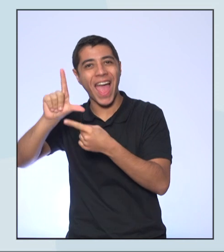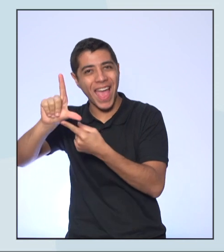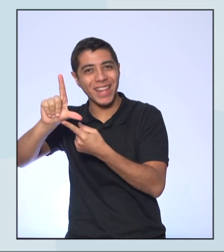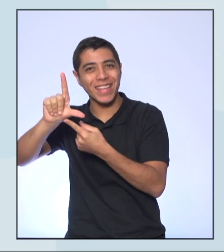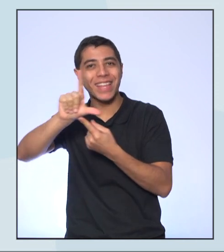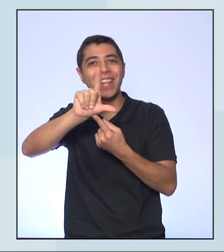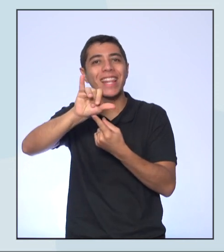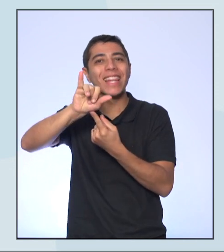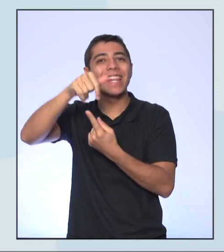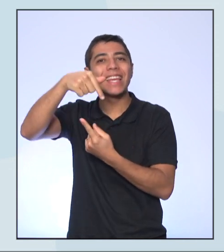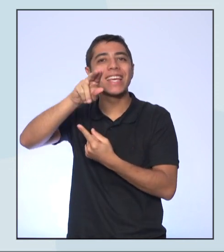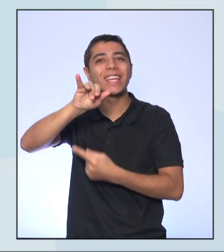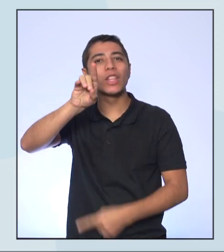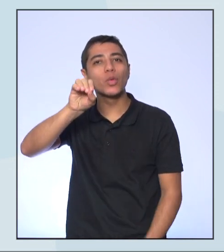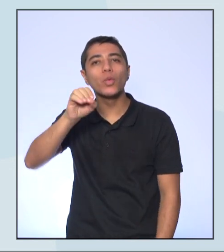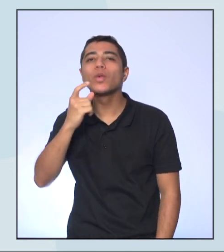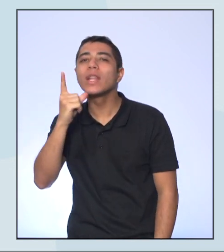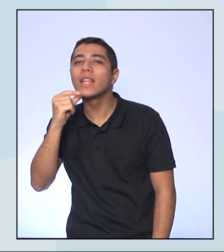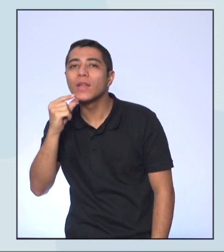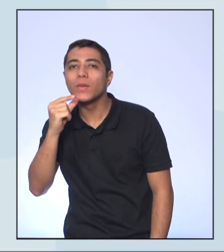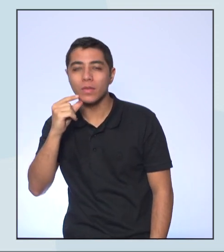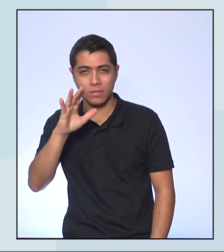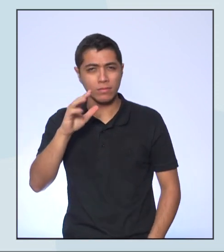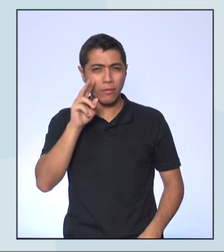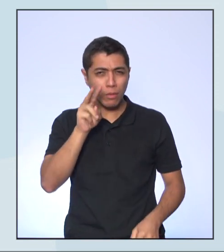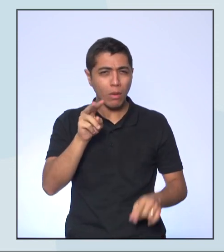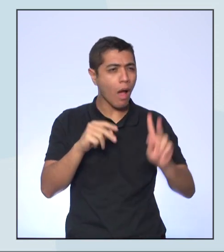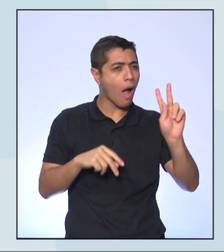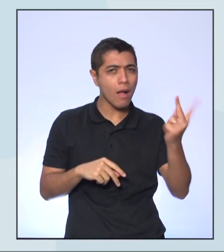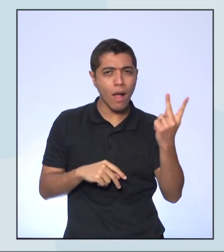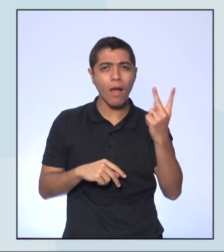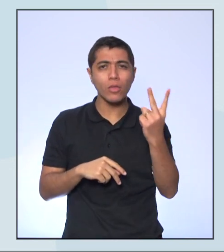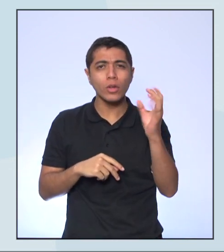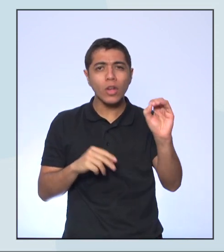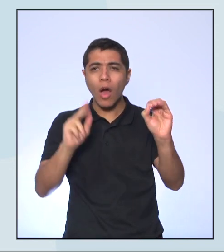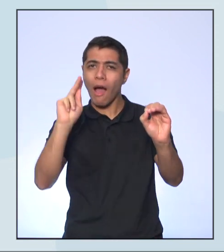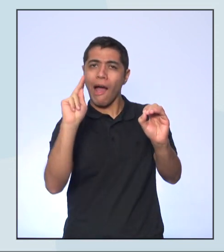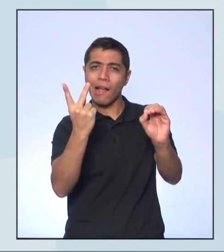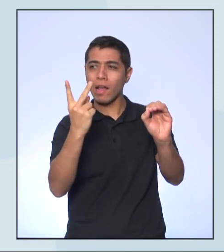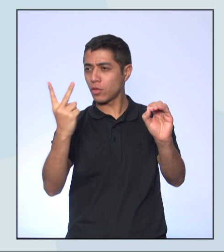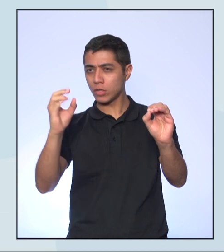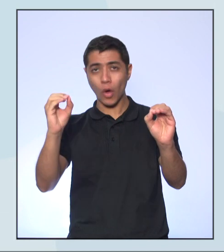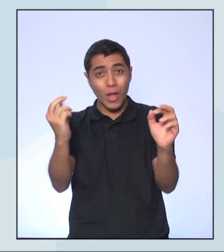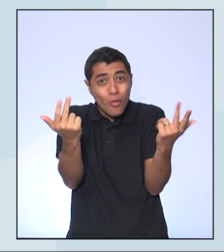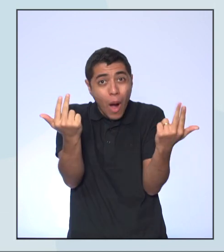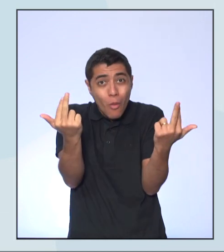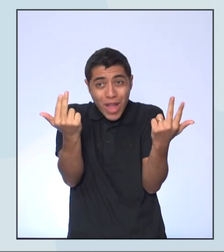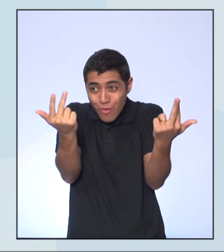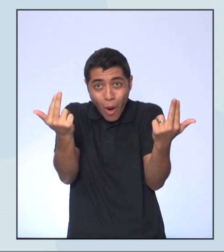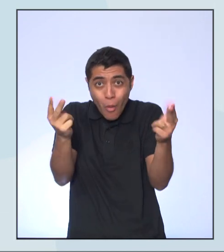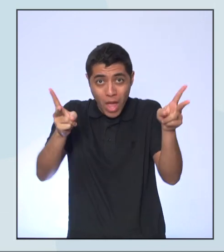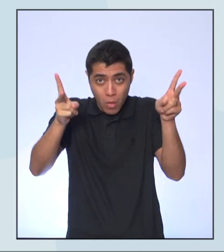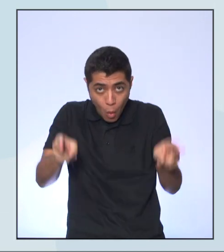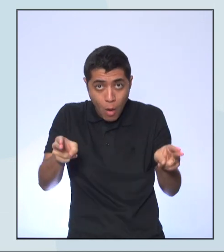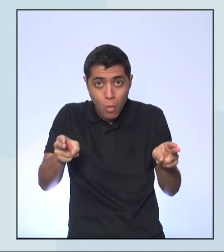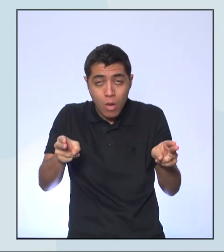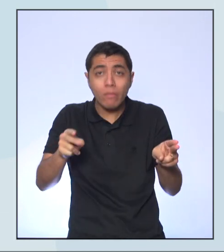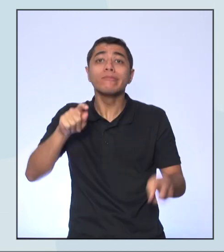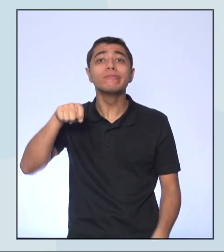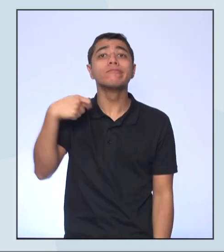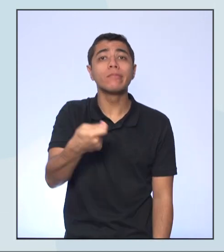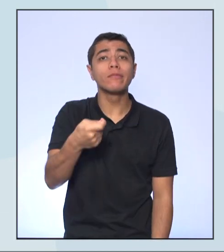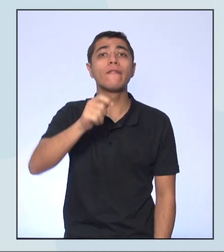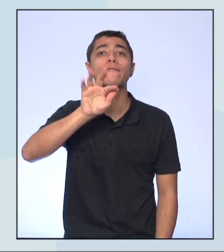líquido. Então, se eu tenho H2O no reagente, H2O no produto, esse fenômeno é um fenômeno físico, não mudou